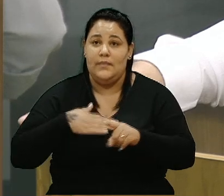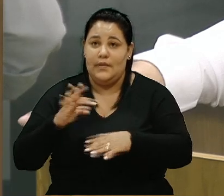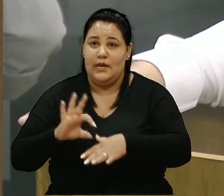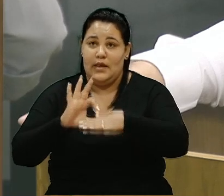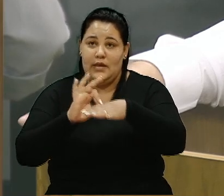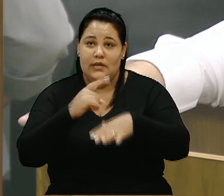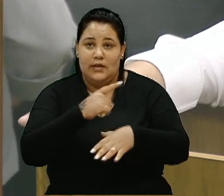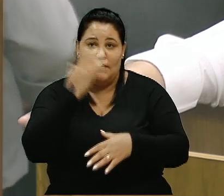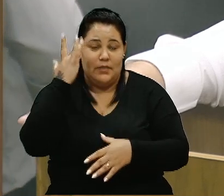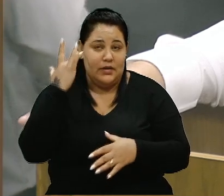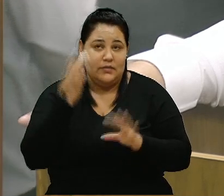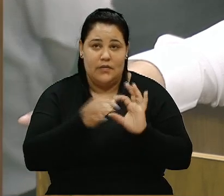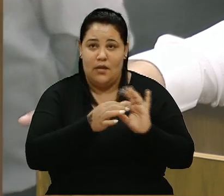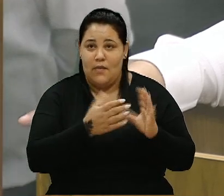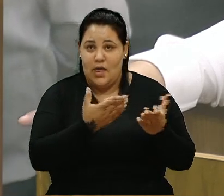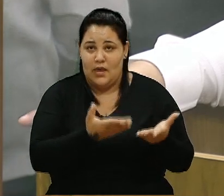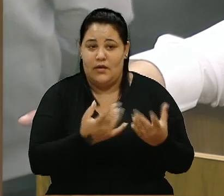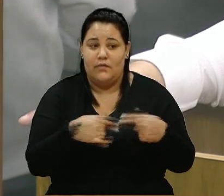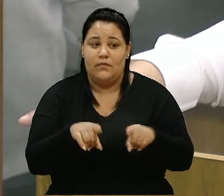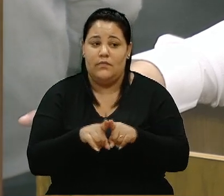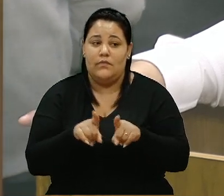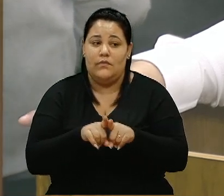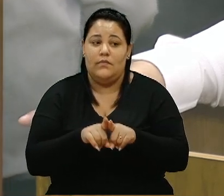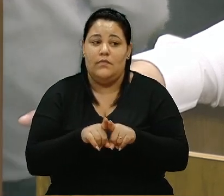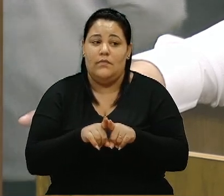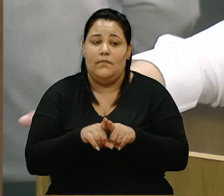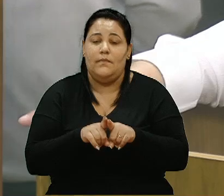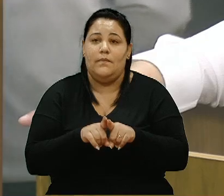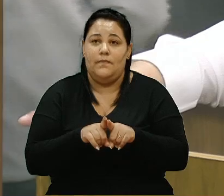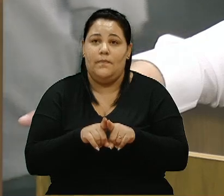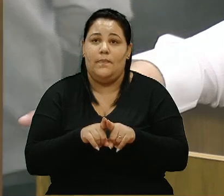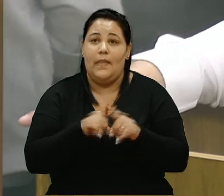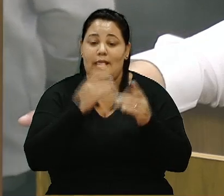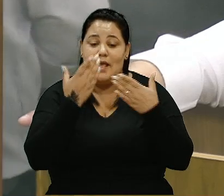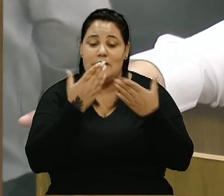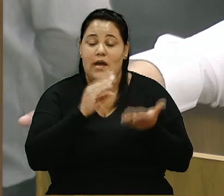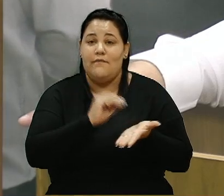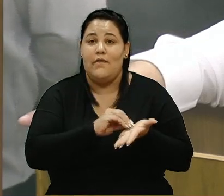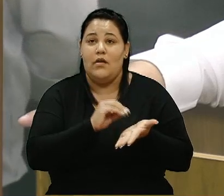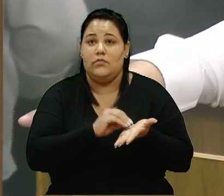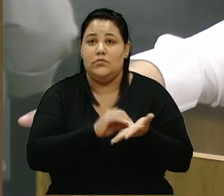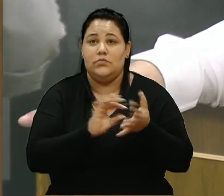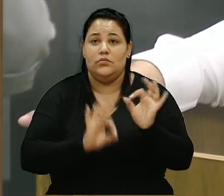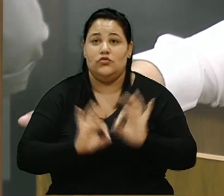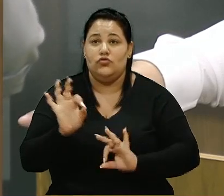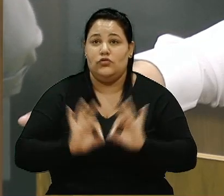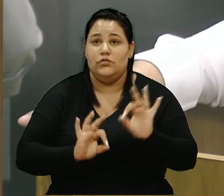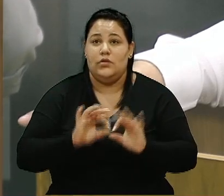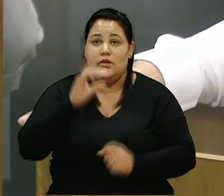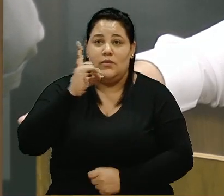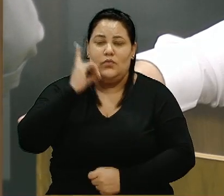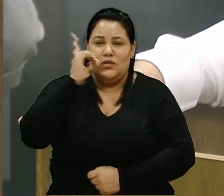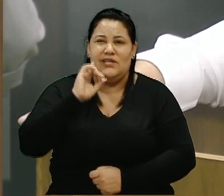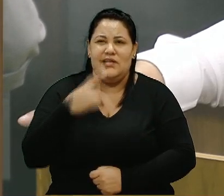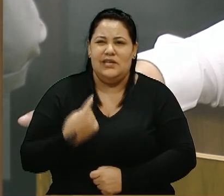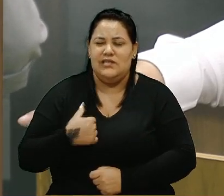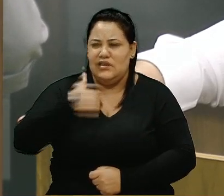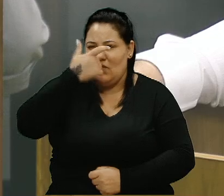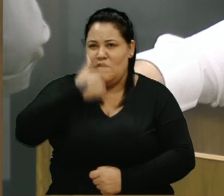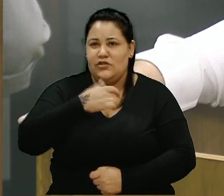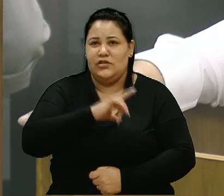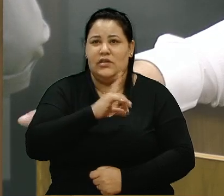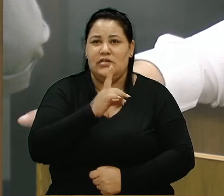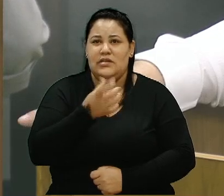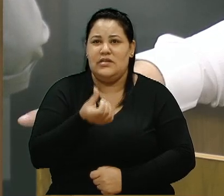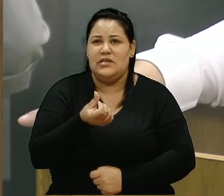amanhã, que são as emendas parlamentares e a falta de projetos. A deputada Denise deve ter 16 milhões de